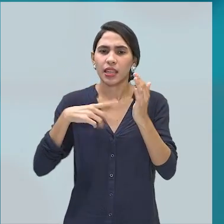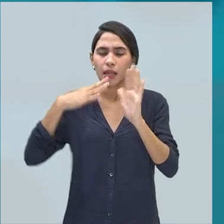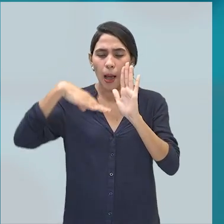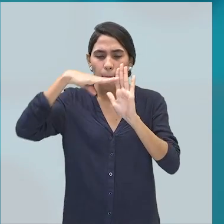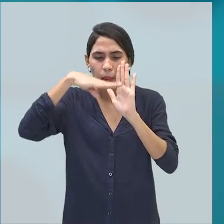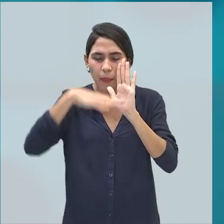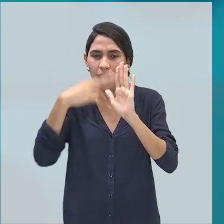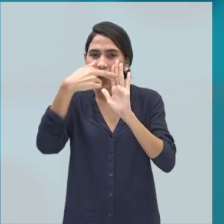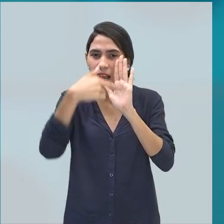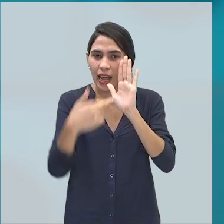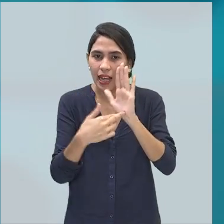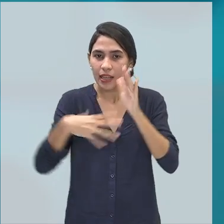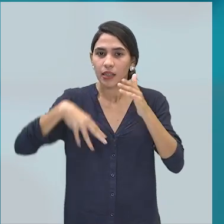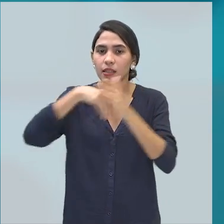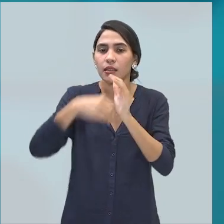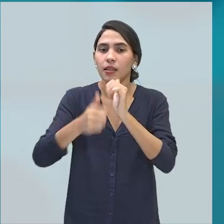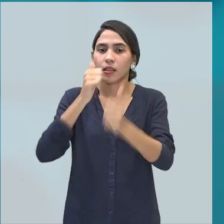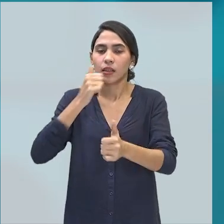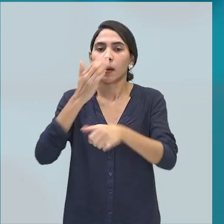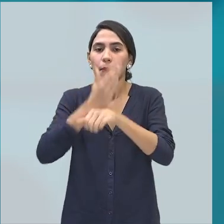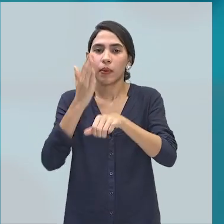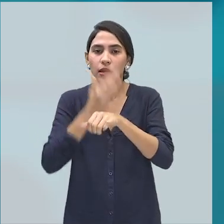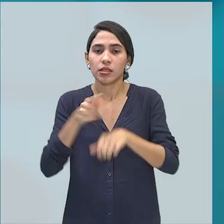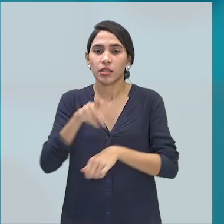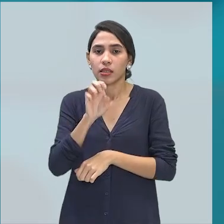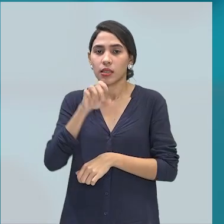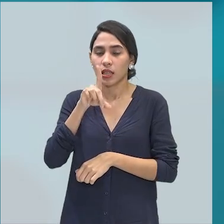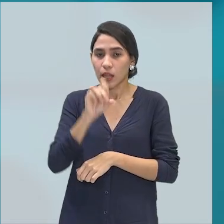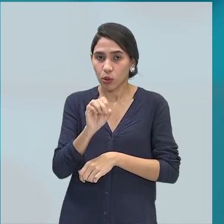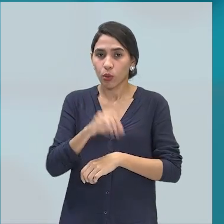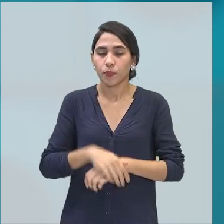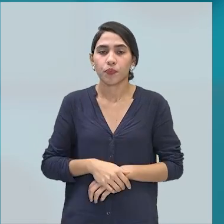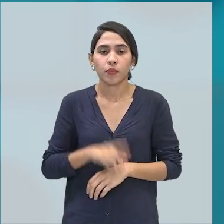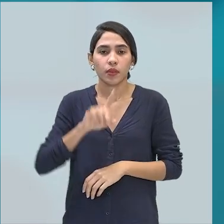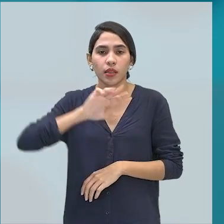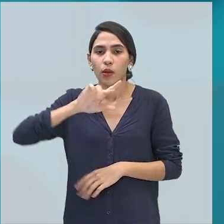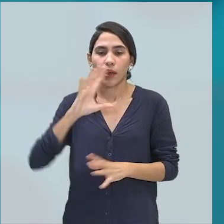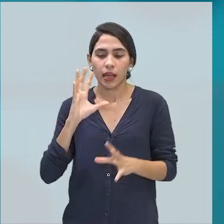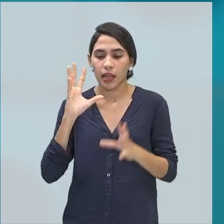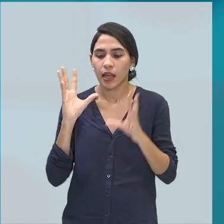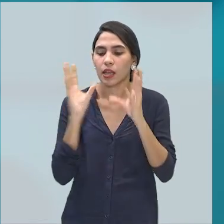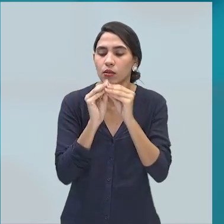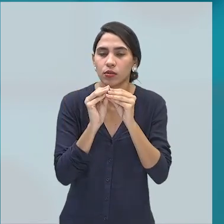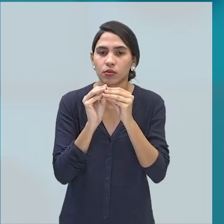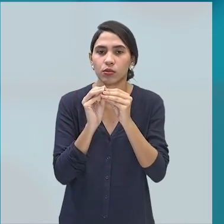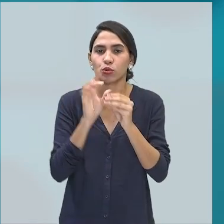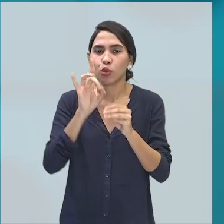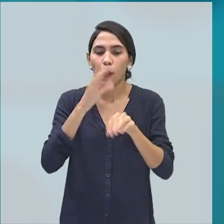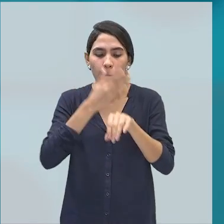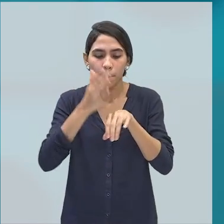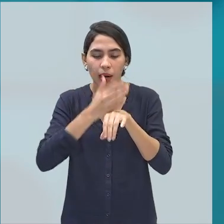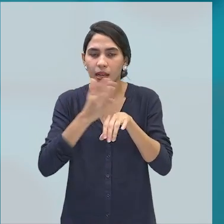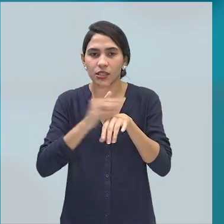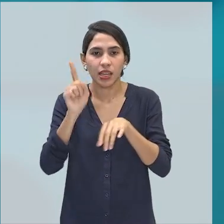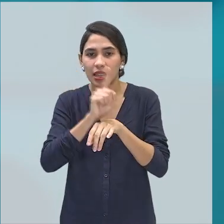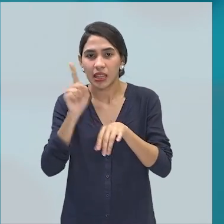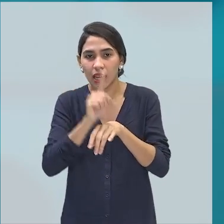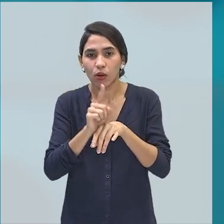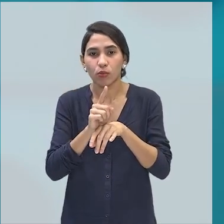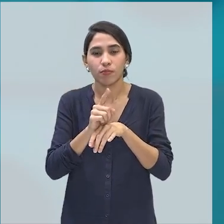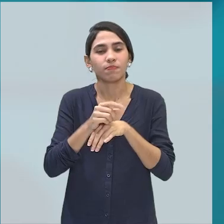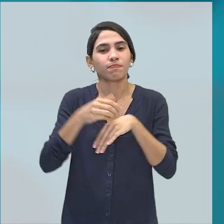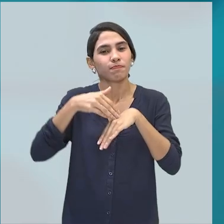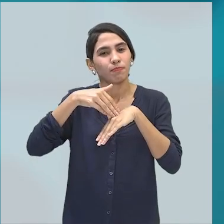são trabalhados durante a prática do Kendo, que não se resume somente à prática, mas leva além do momento